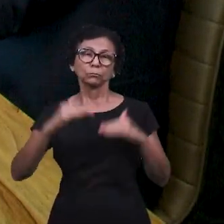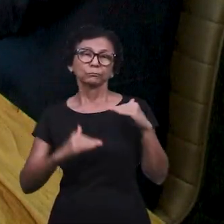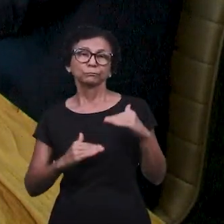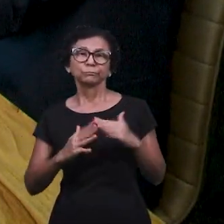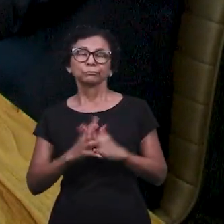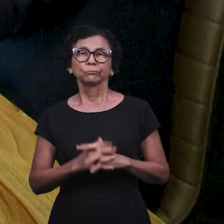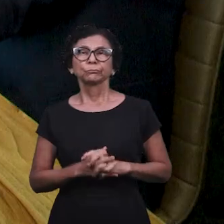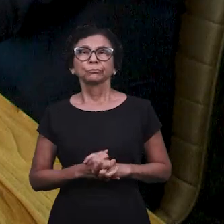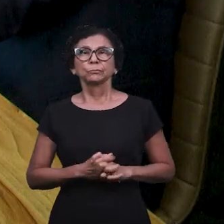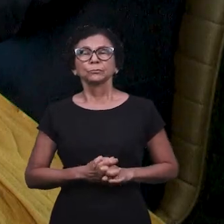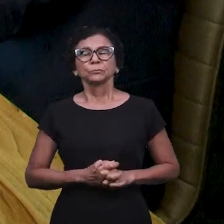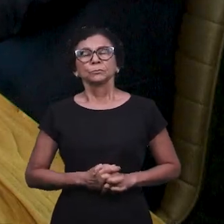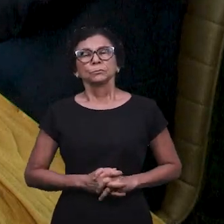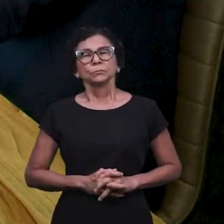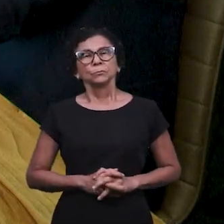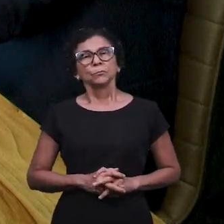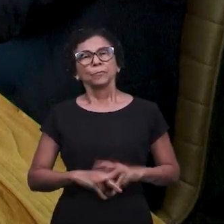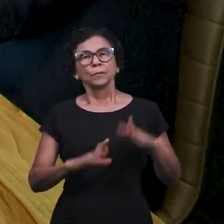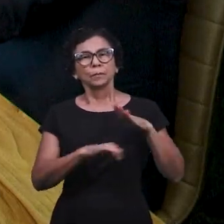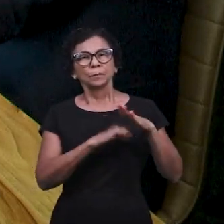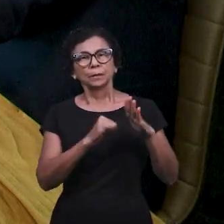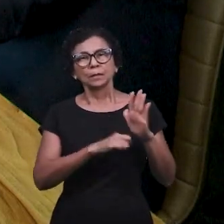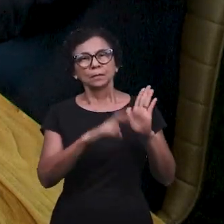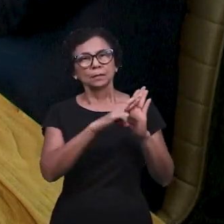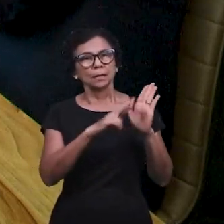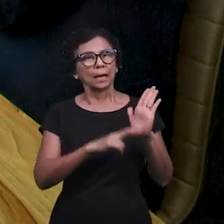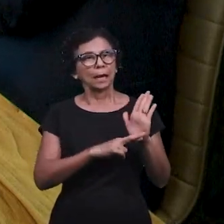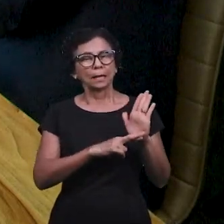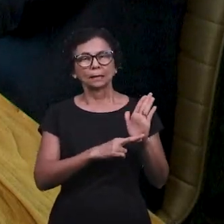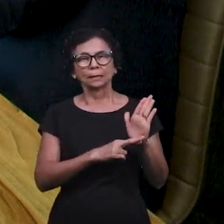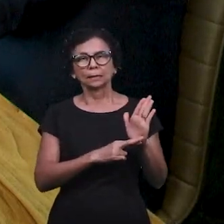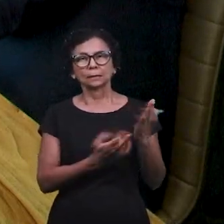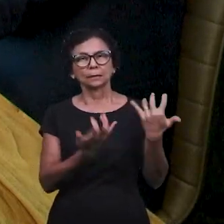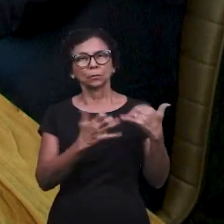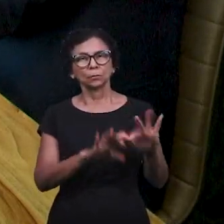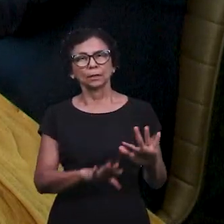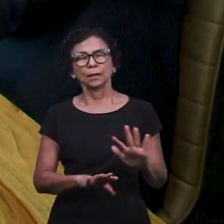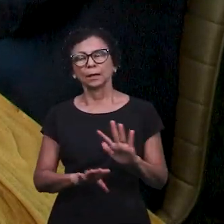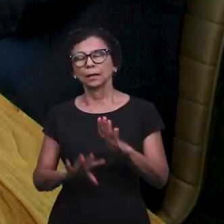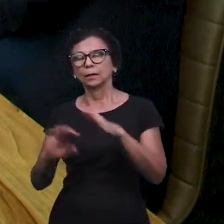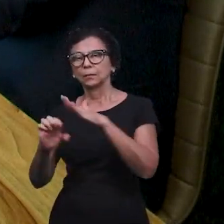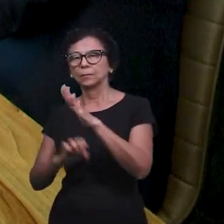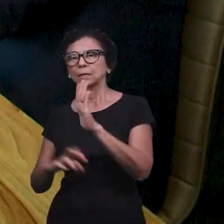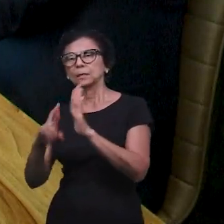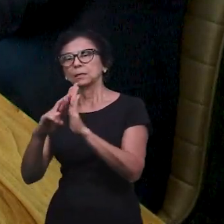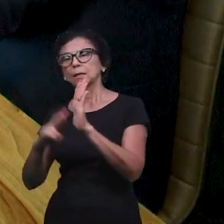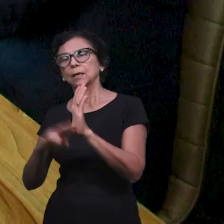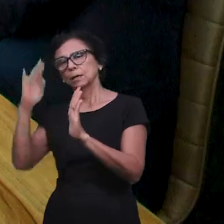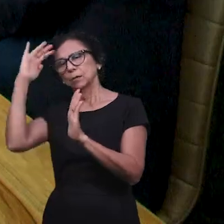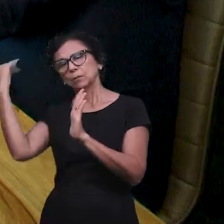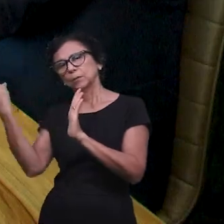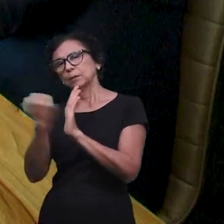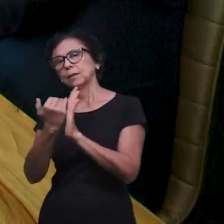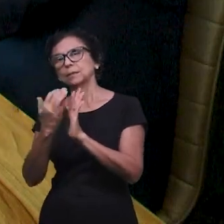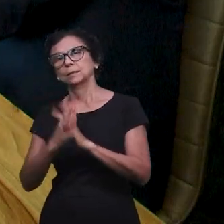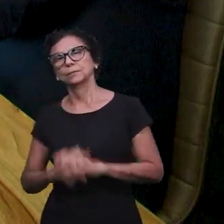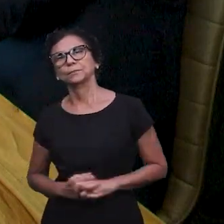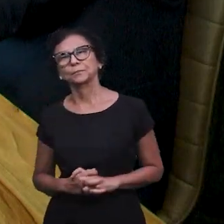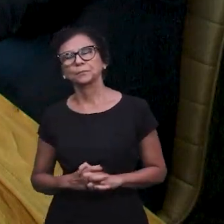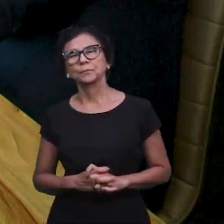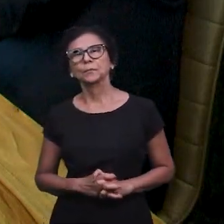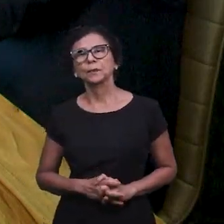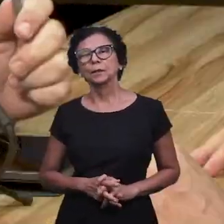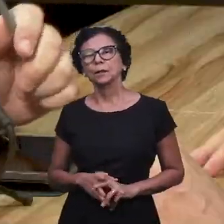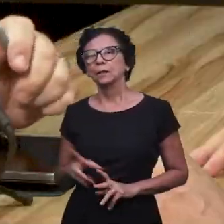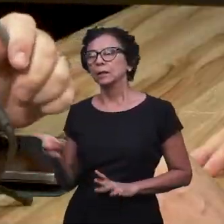atuar a partir das normas anticorrupção. Interessante. E qual o conselho que o senhor dá para hoje, para o empresário, né, que